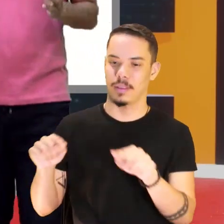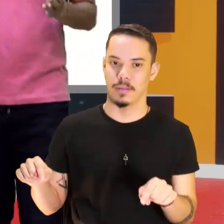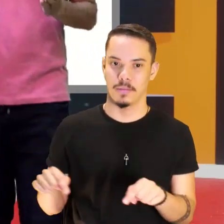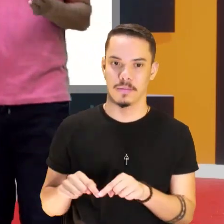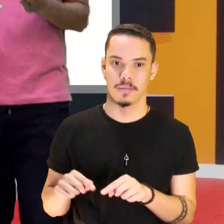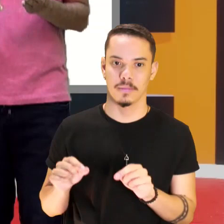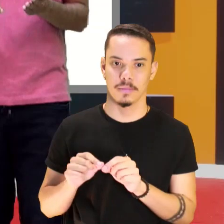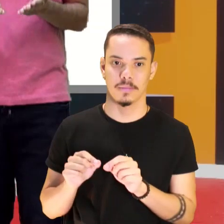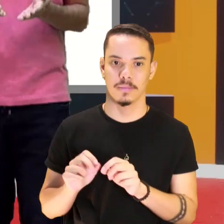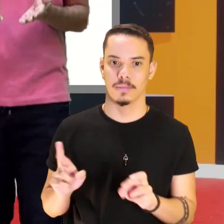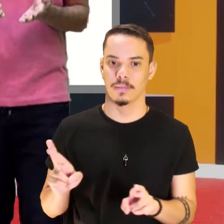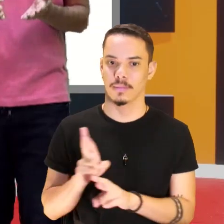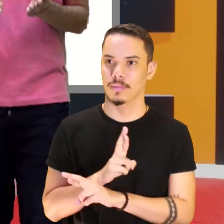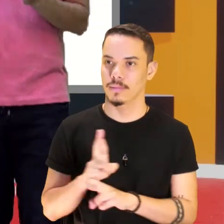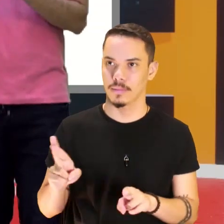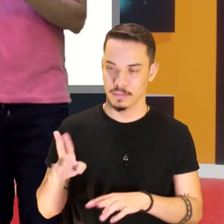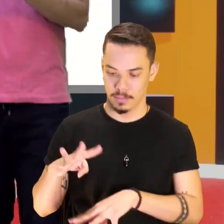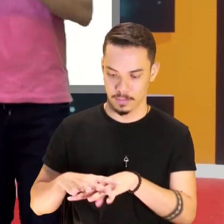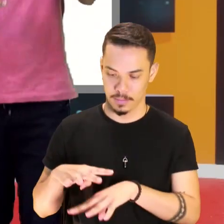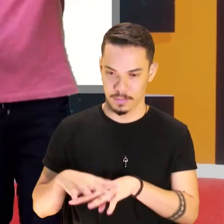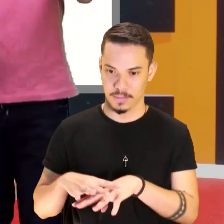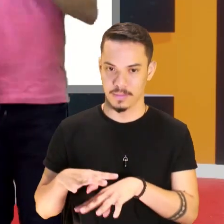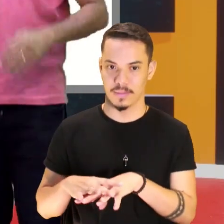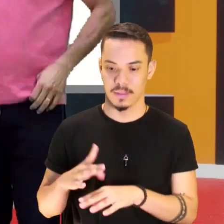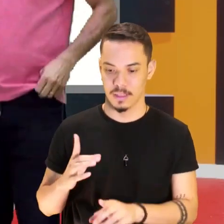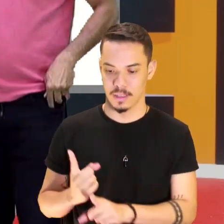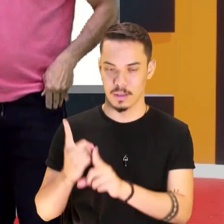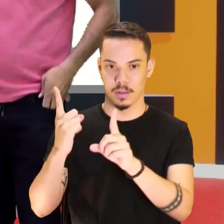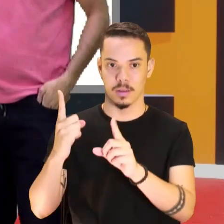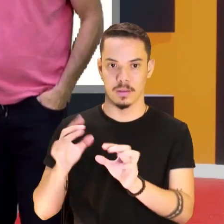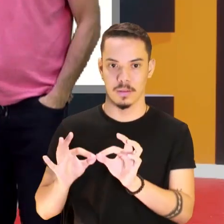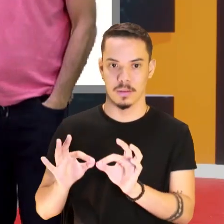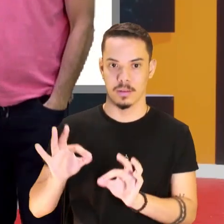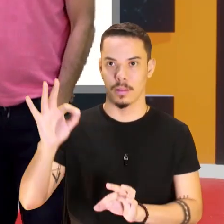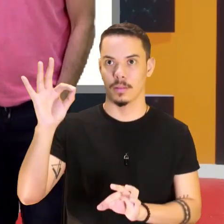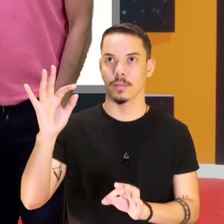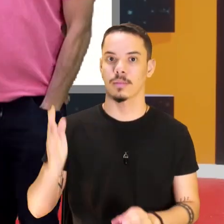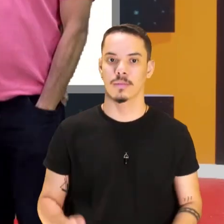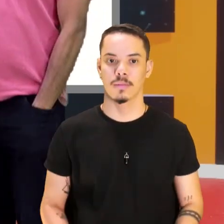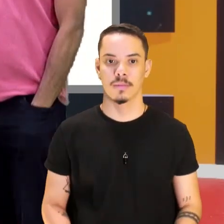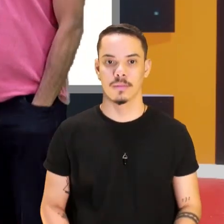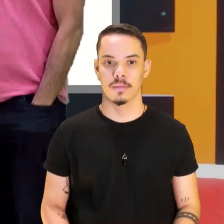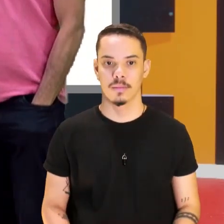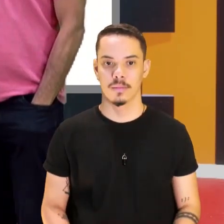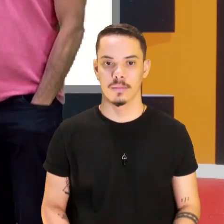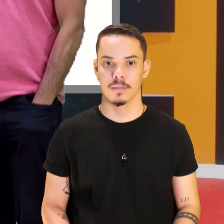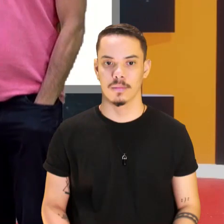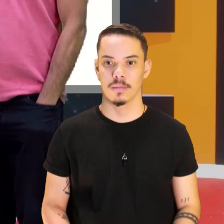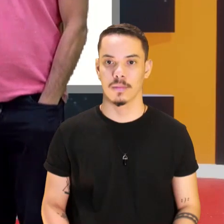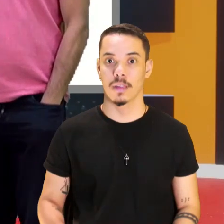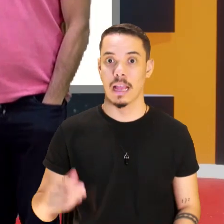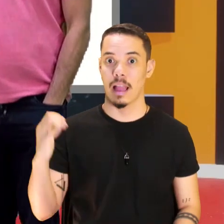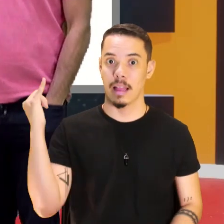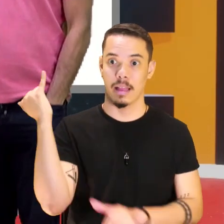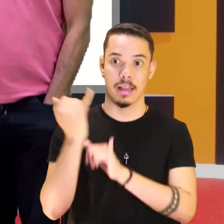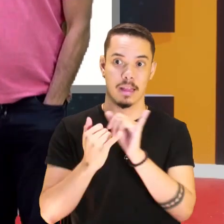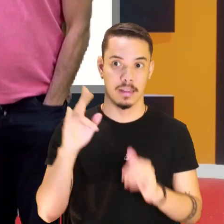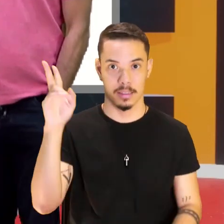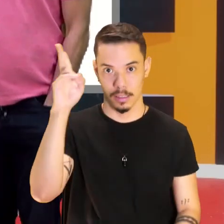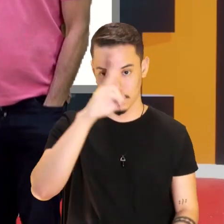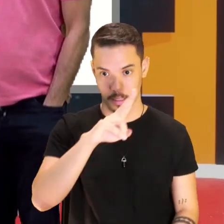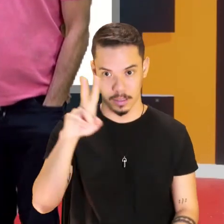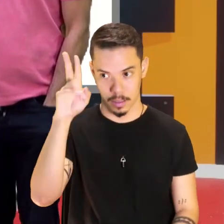Fez uma relação matemática e descobriu a altura da pirâmide. E dizem, né, nos relatos,